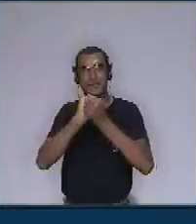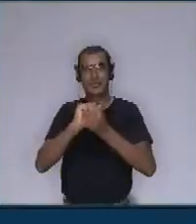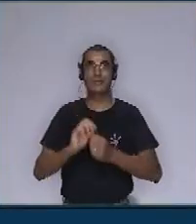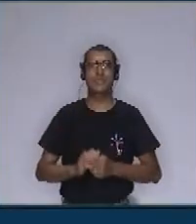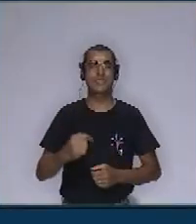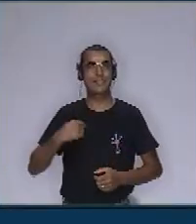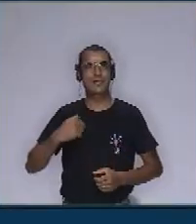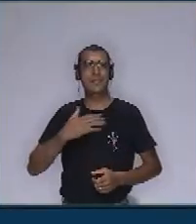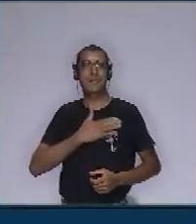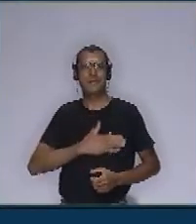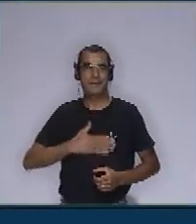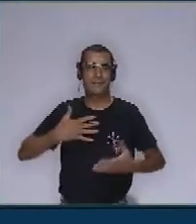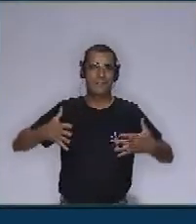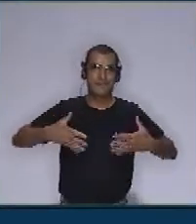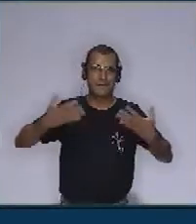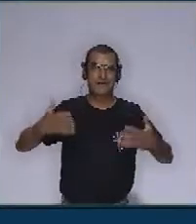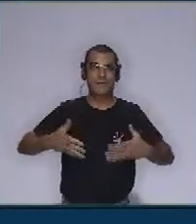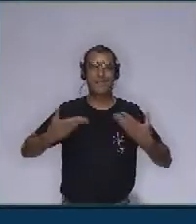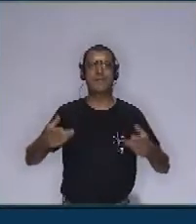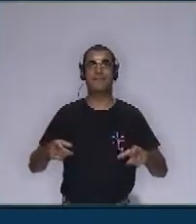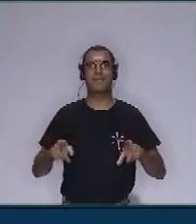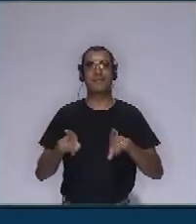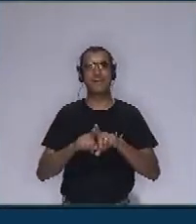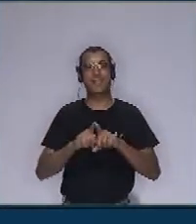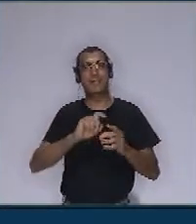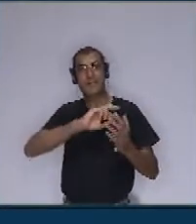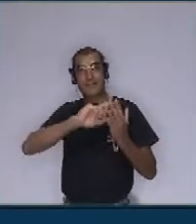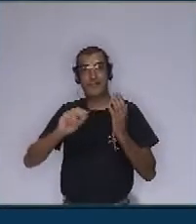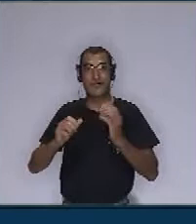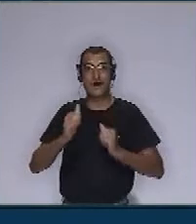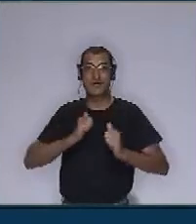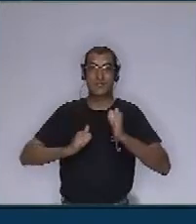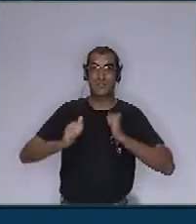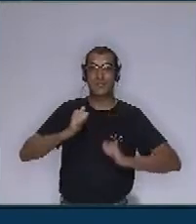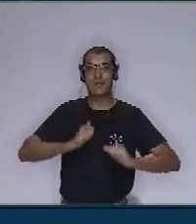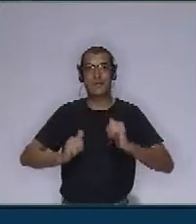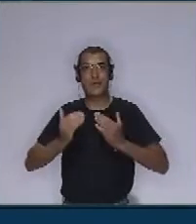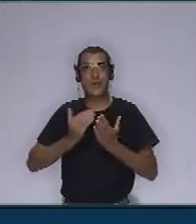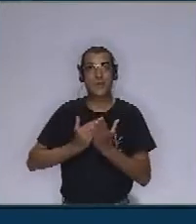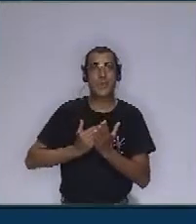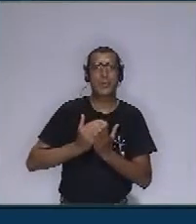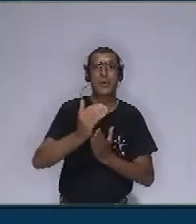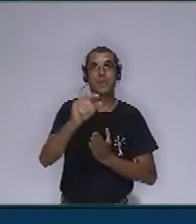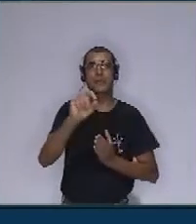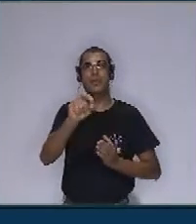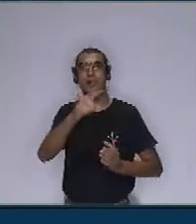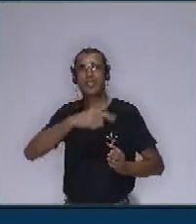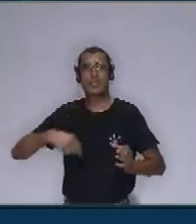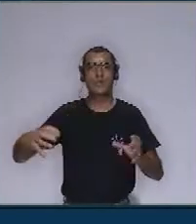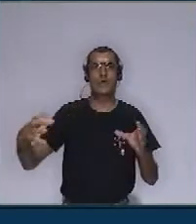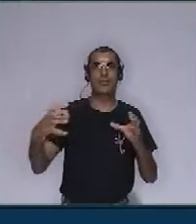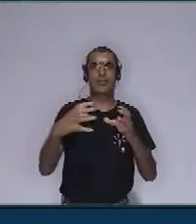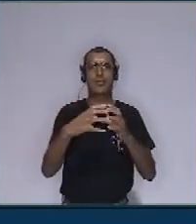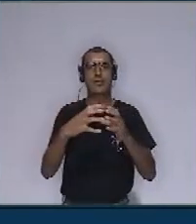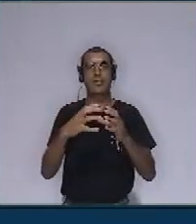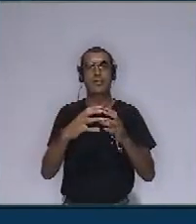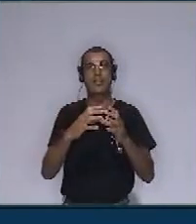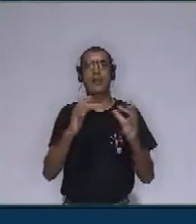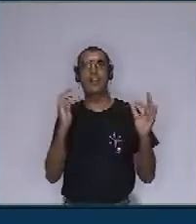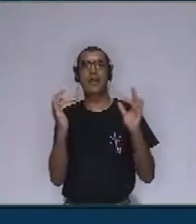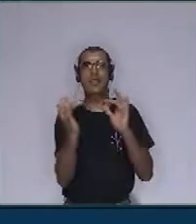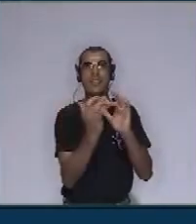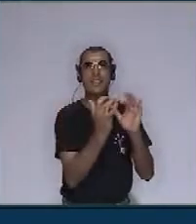É com grande animação e com muitas expectativas que estamos começando o encontro Redes que